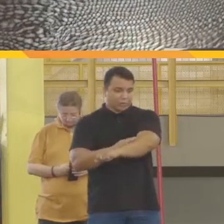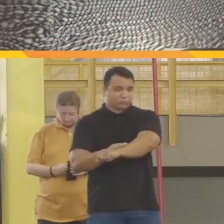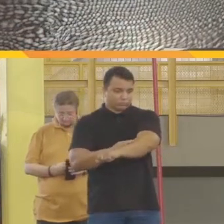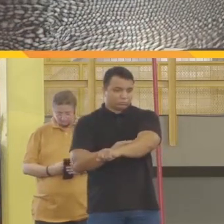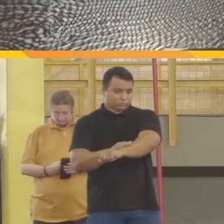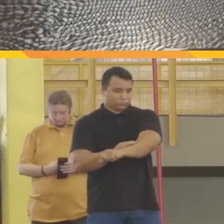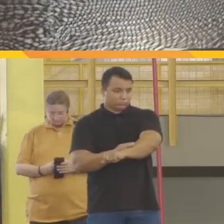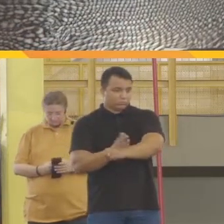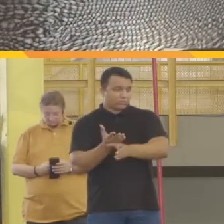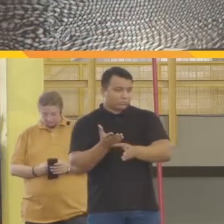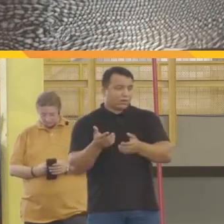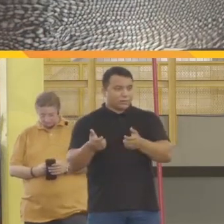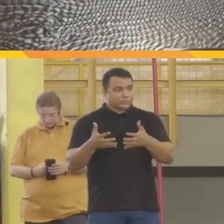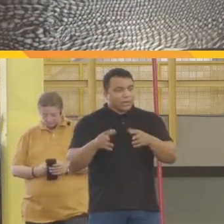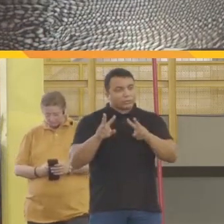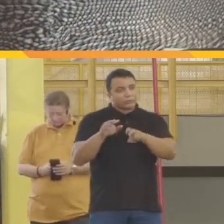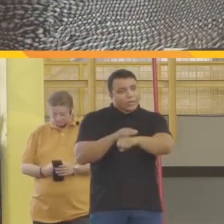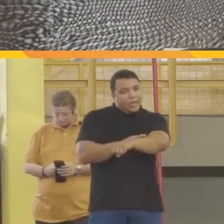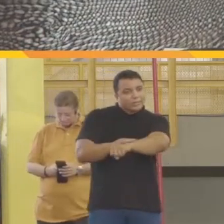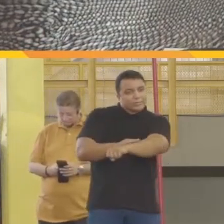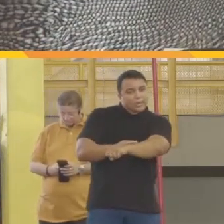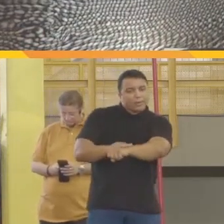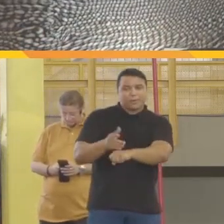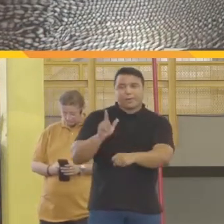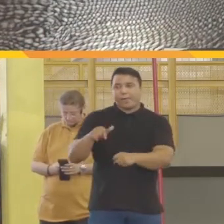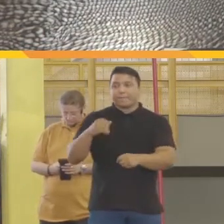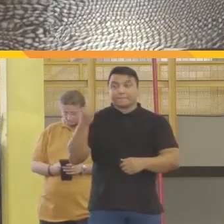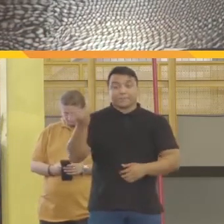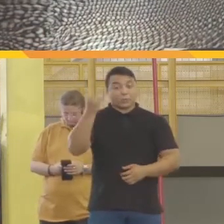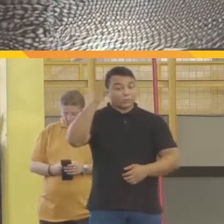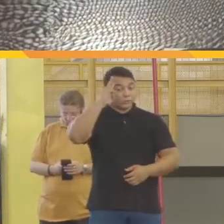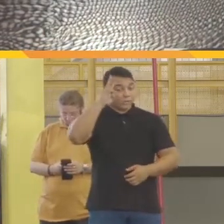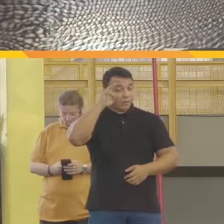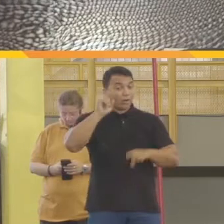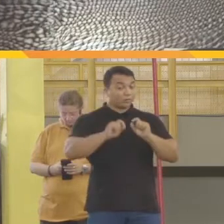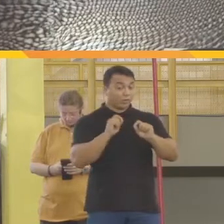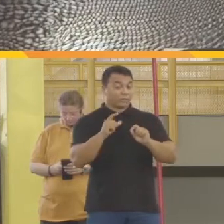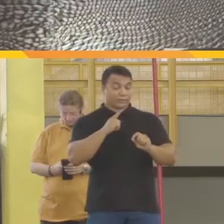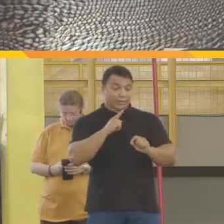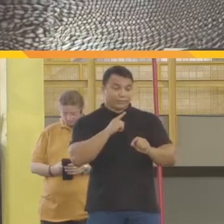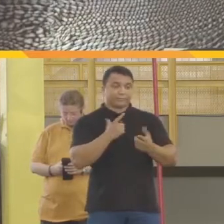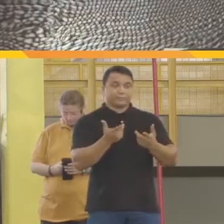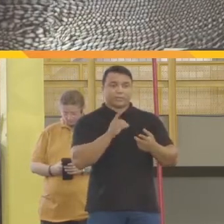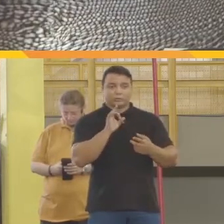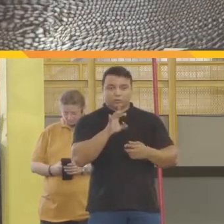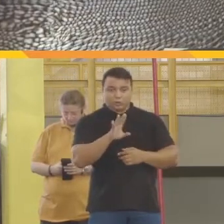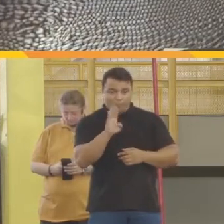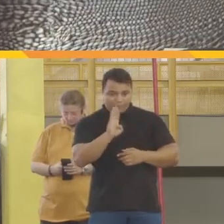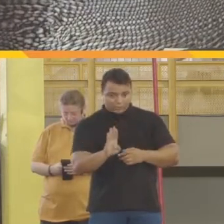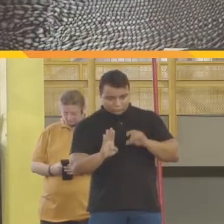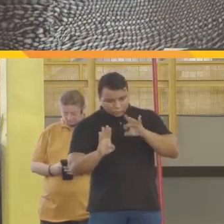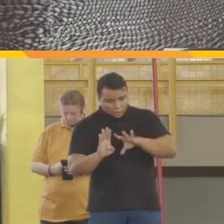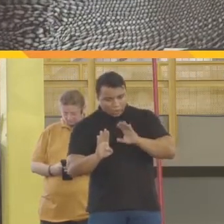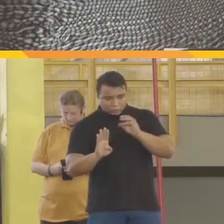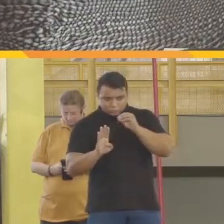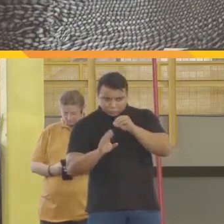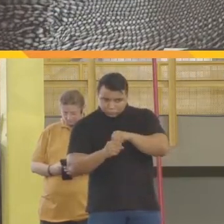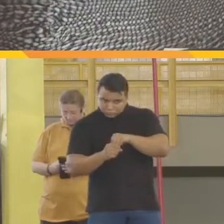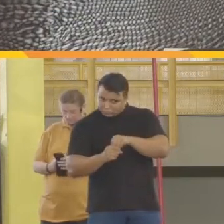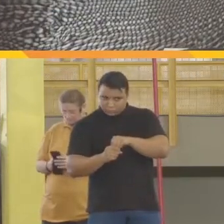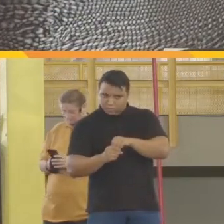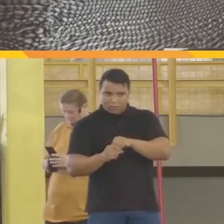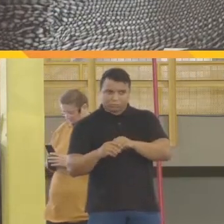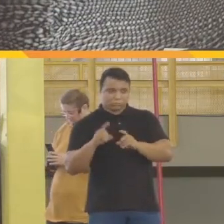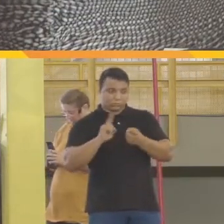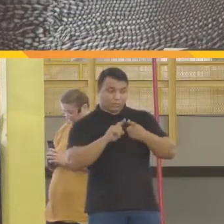E quando nós falamos dessa questão racial, é sempre importante destacarmos que, não só no Brasil, mas no mundo,